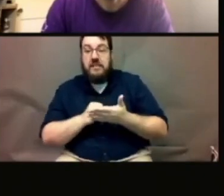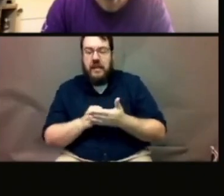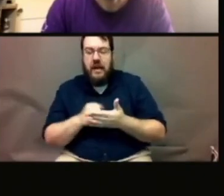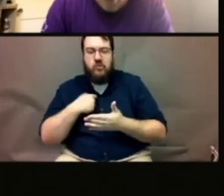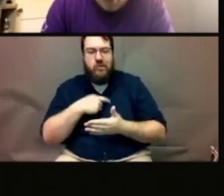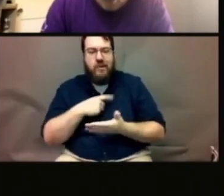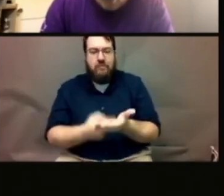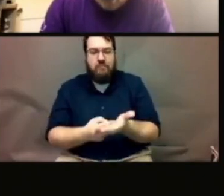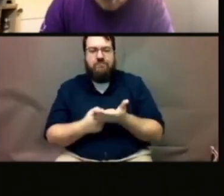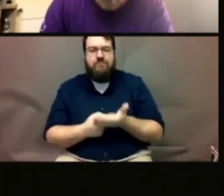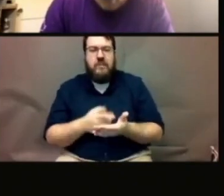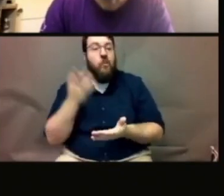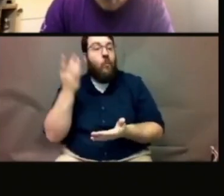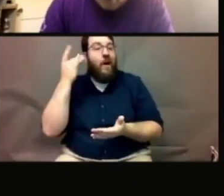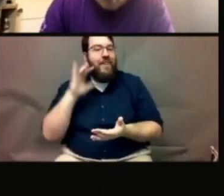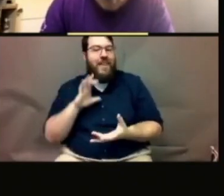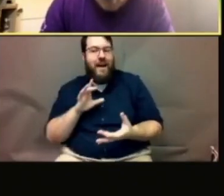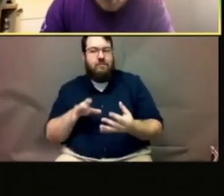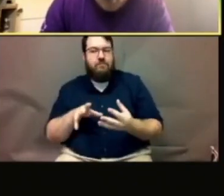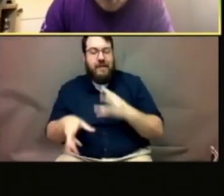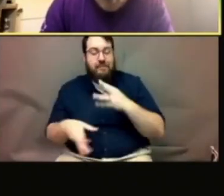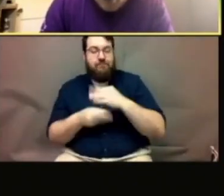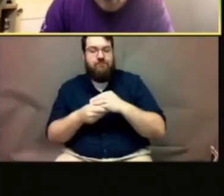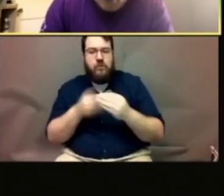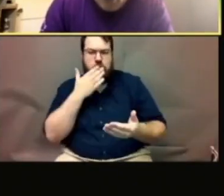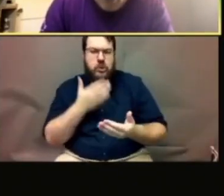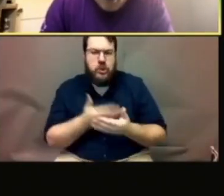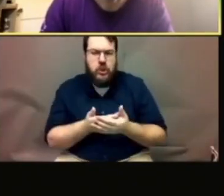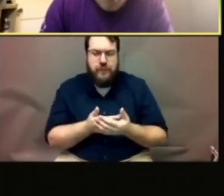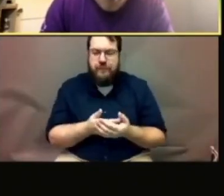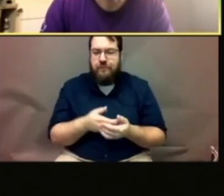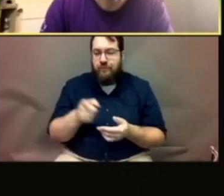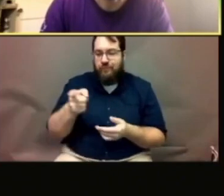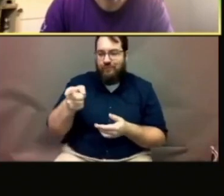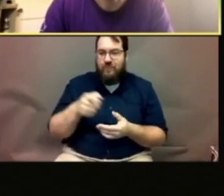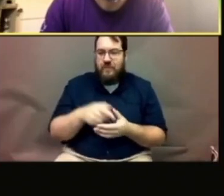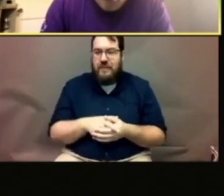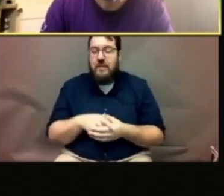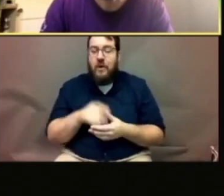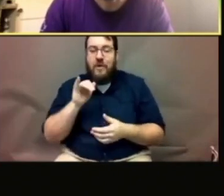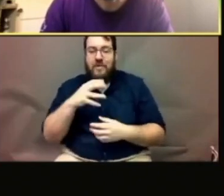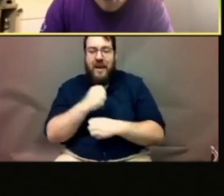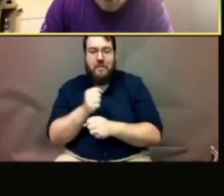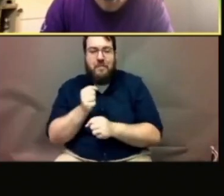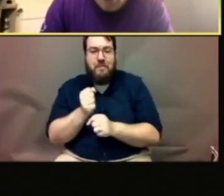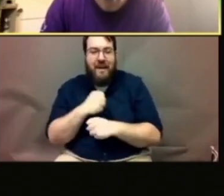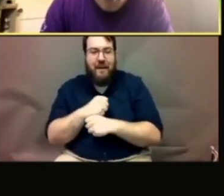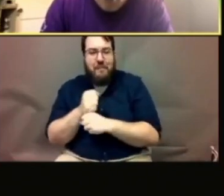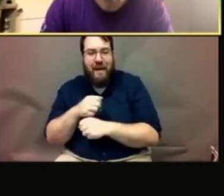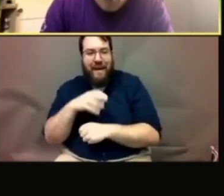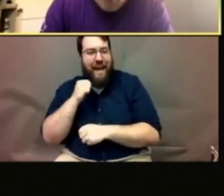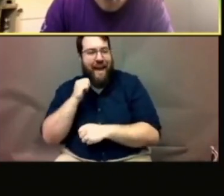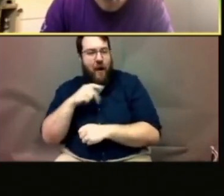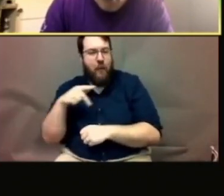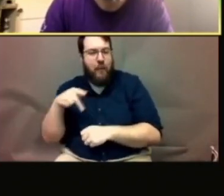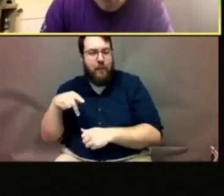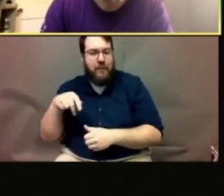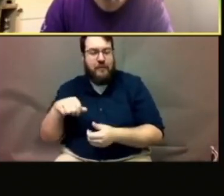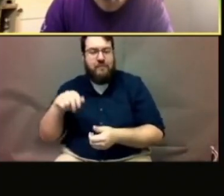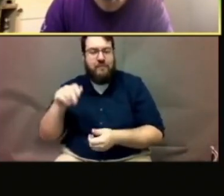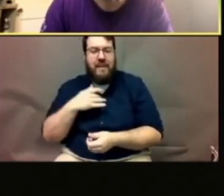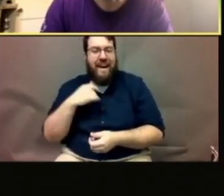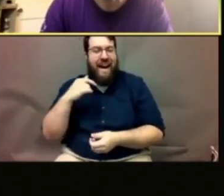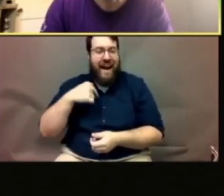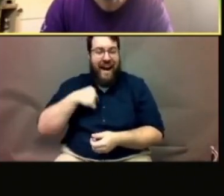vamos mostrar por que a gente acha que essa extensão é interessante. Então, temos aqui aquela página de apps do